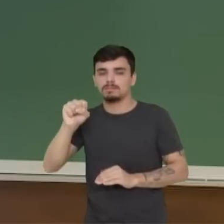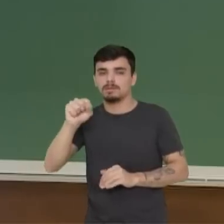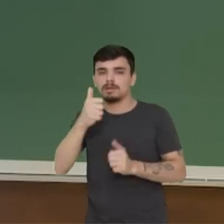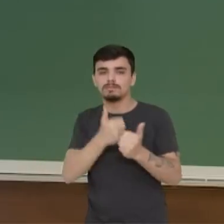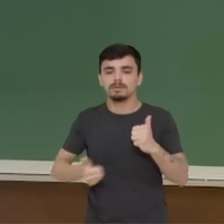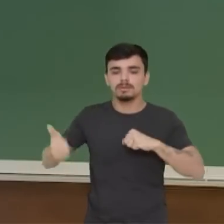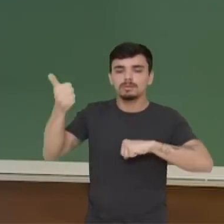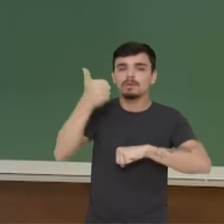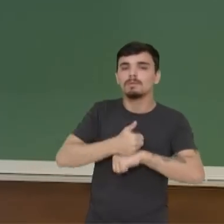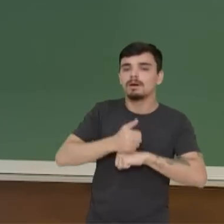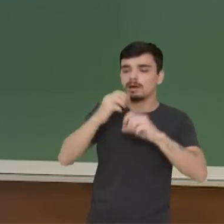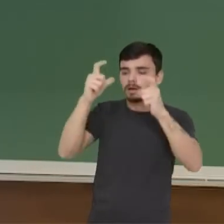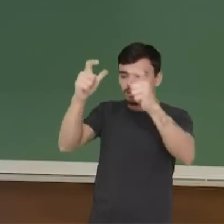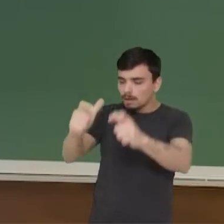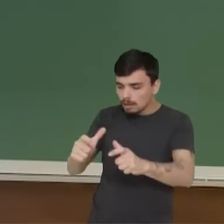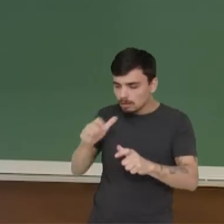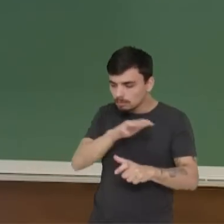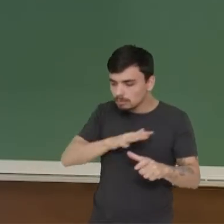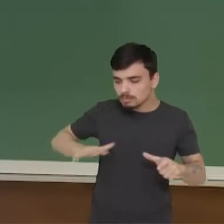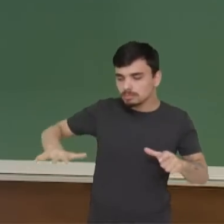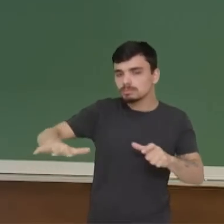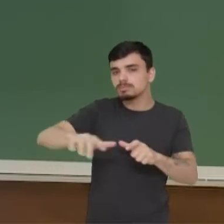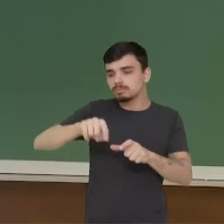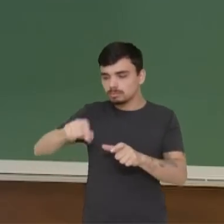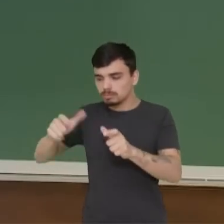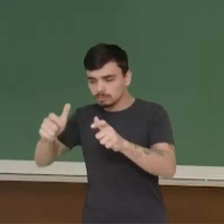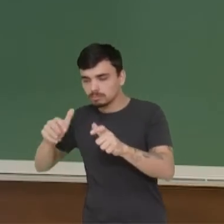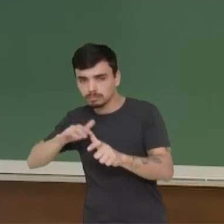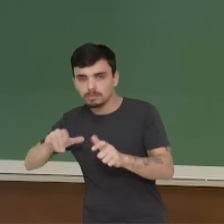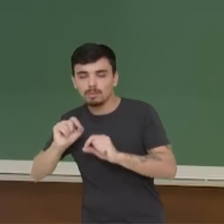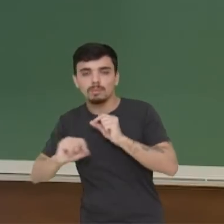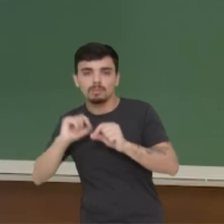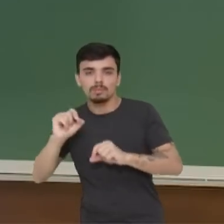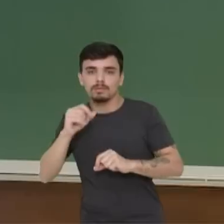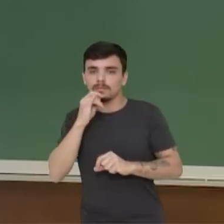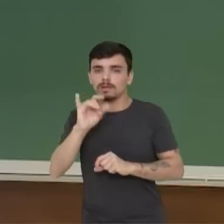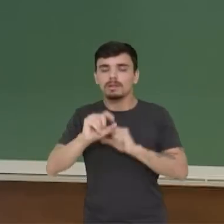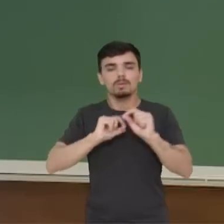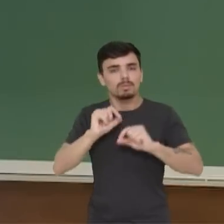tomar todo aquele território ali e vão dizer o seguinte,